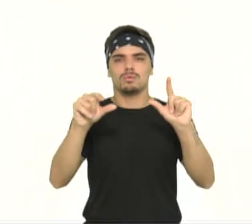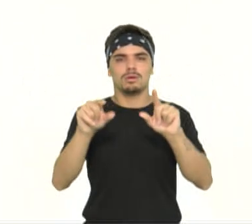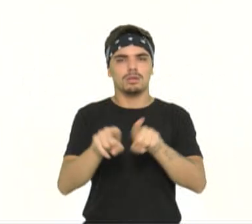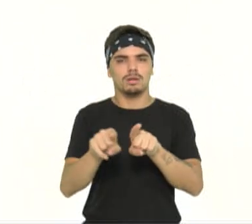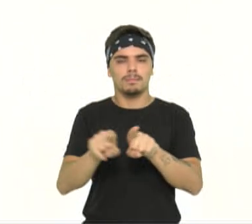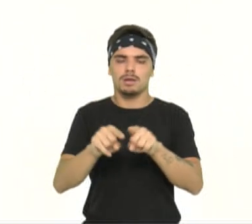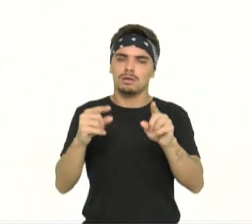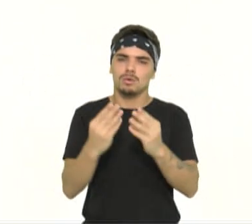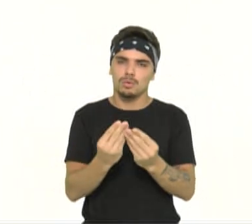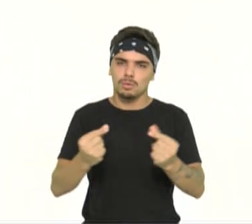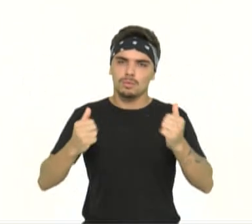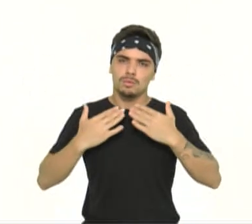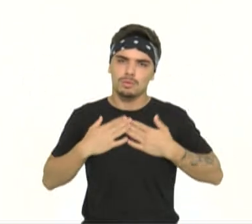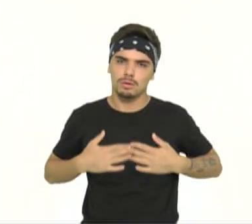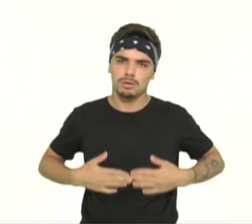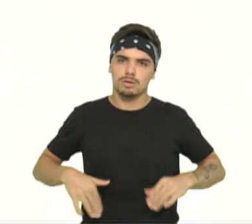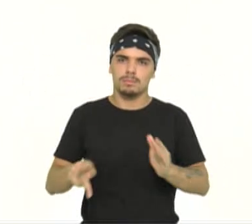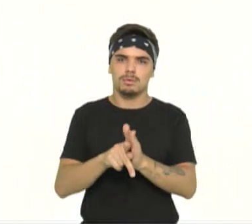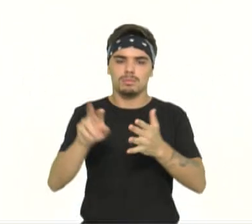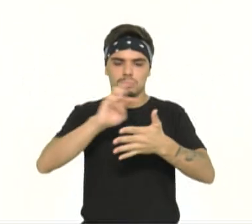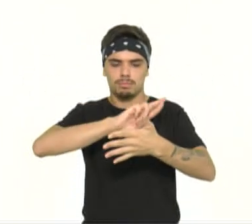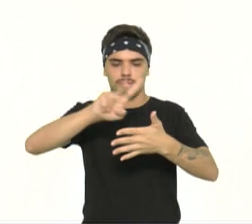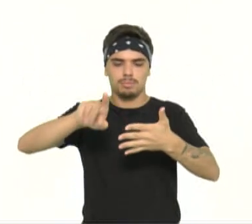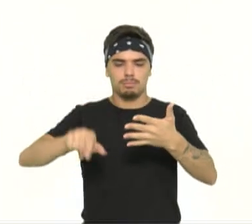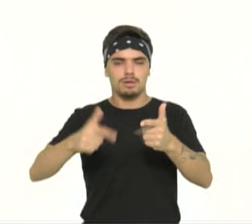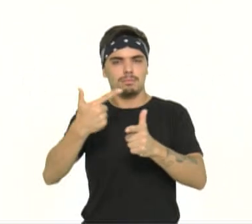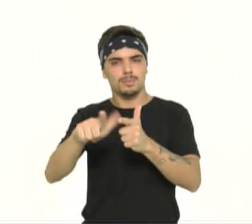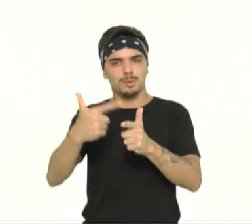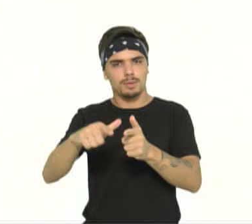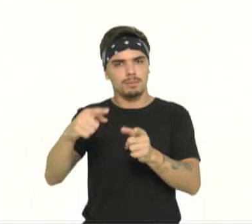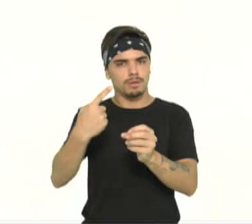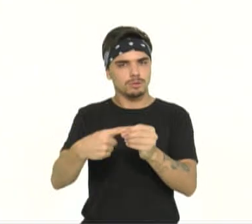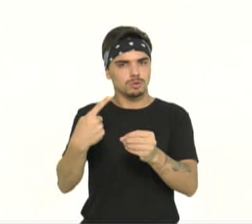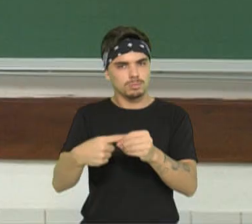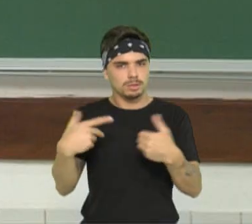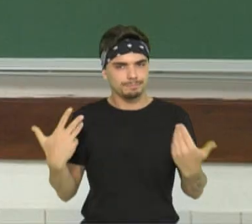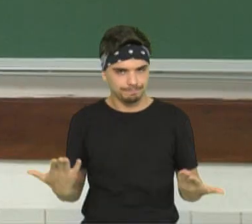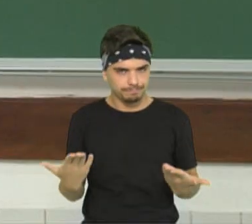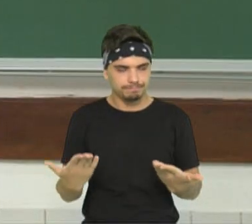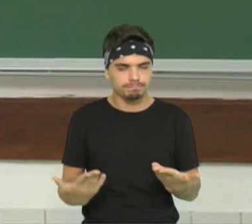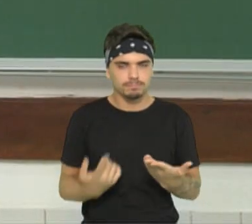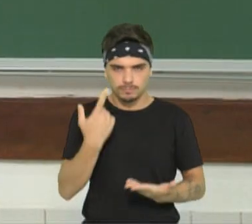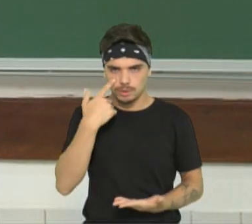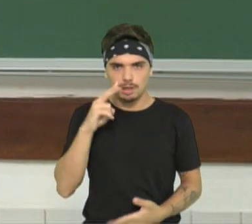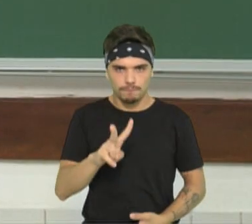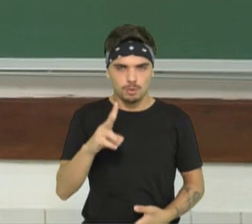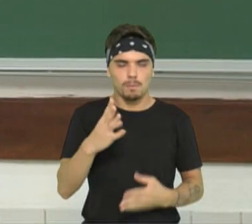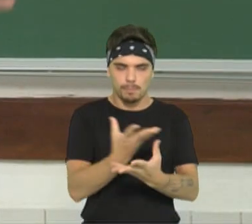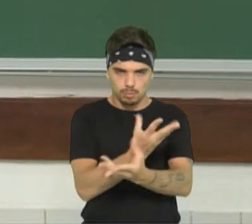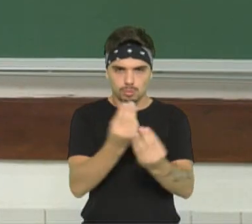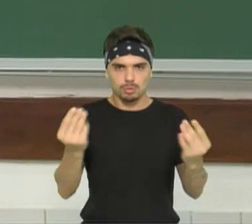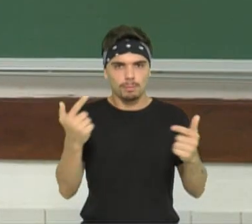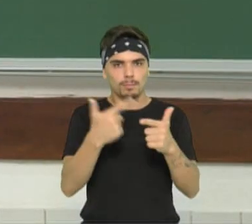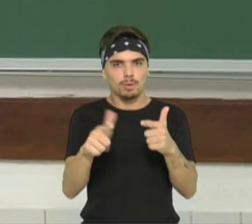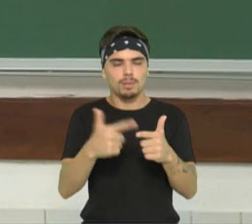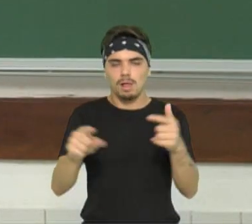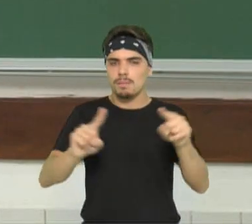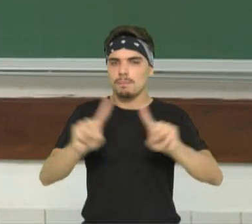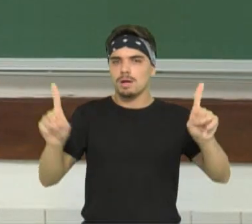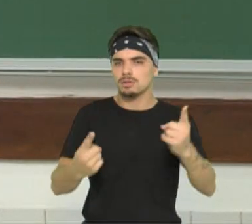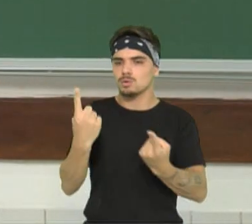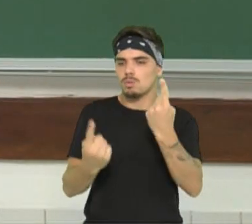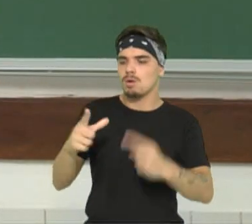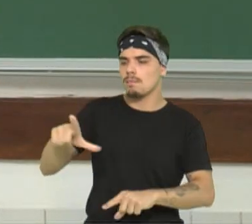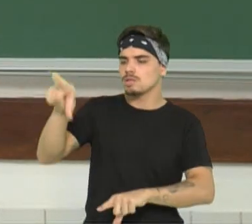e amenização dos diferentes problemas urbanos? Quer dizer, a gente viu um monte de problema até aqui. O que seria uma